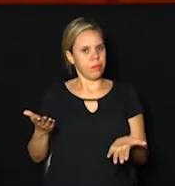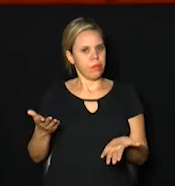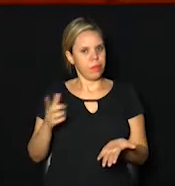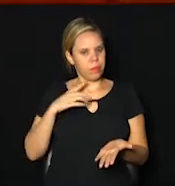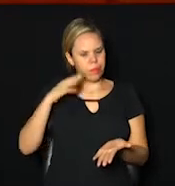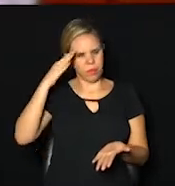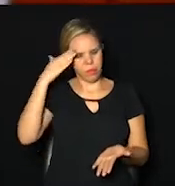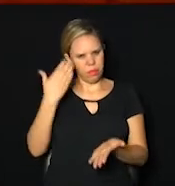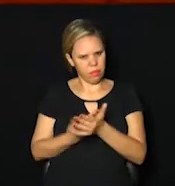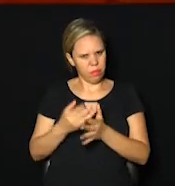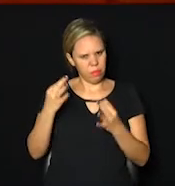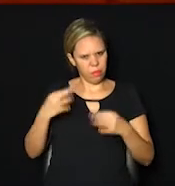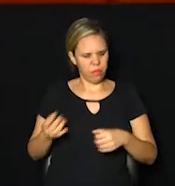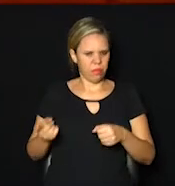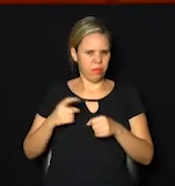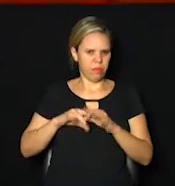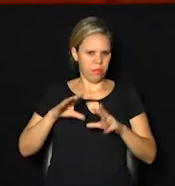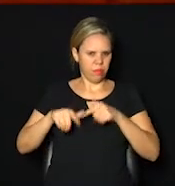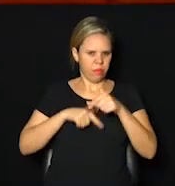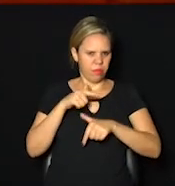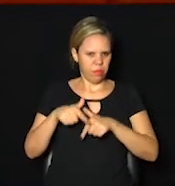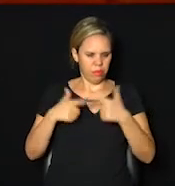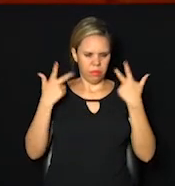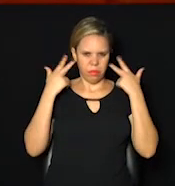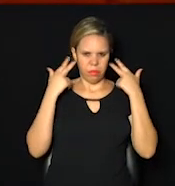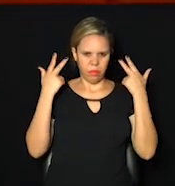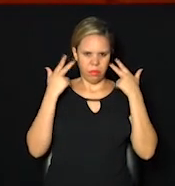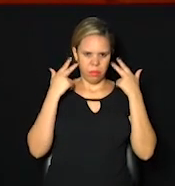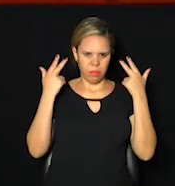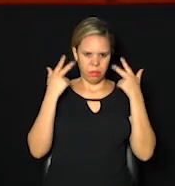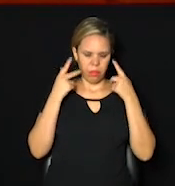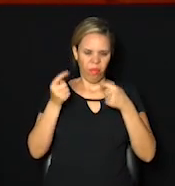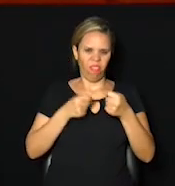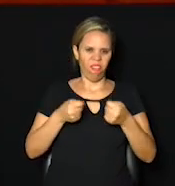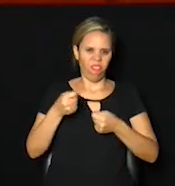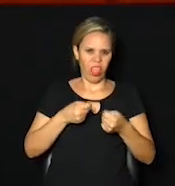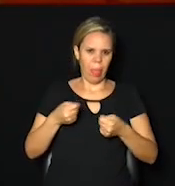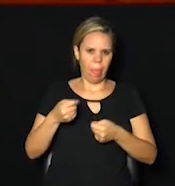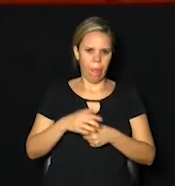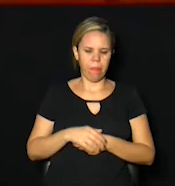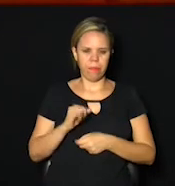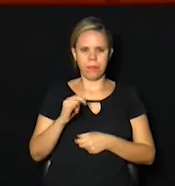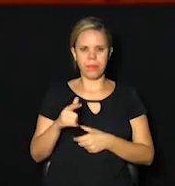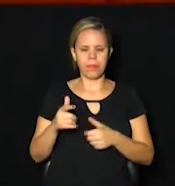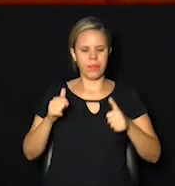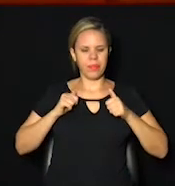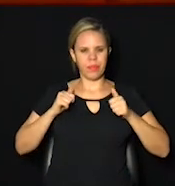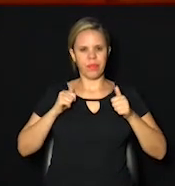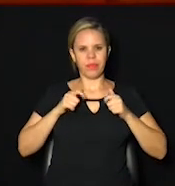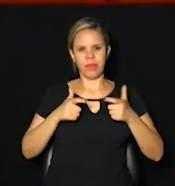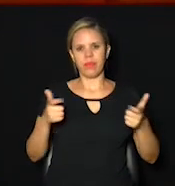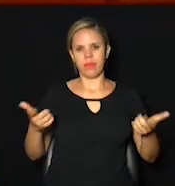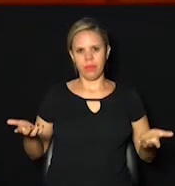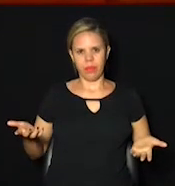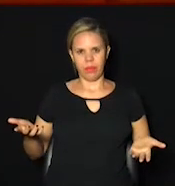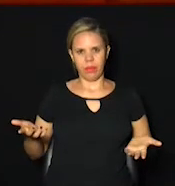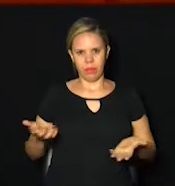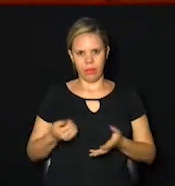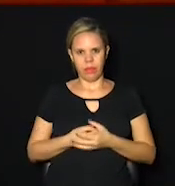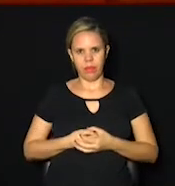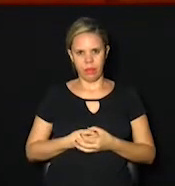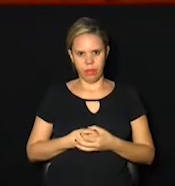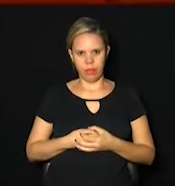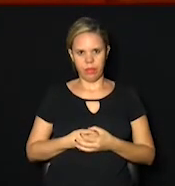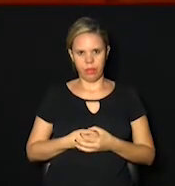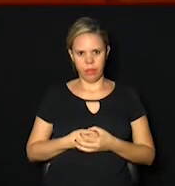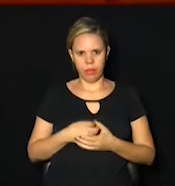assim, não, a gente tem que voltar todo mundo para atividade econômica, senão o desemprego vai não sei o quê. Só que você não